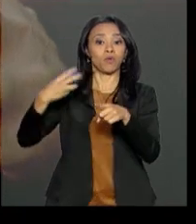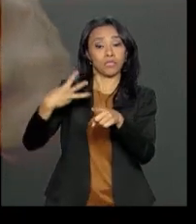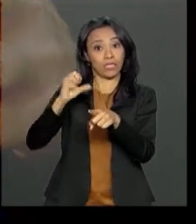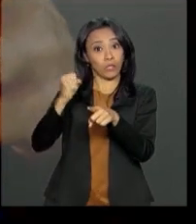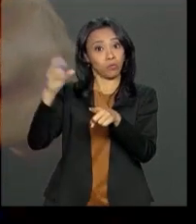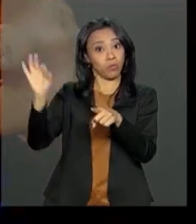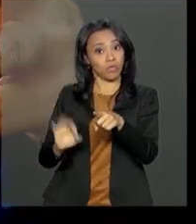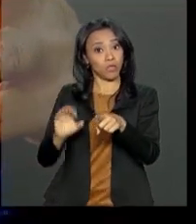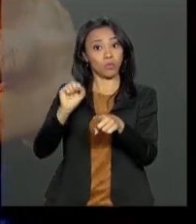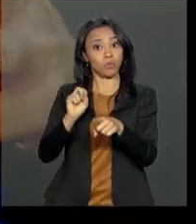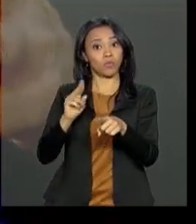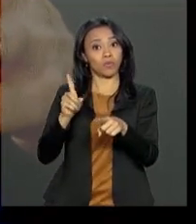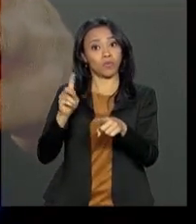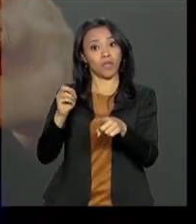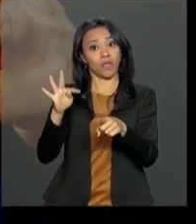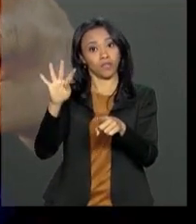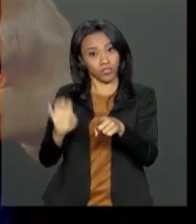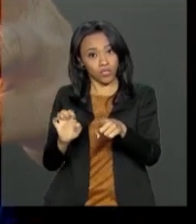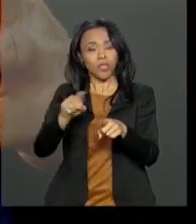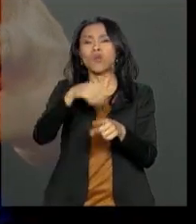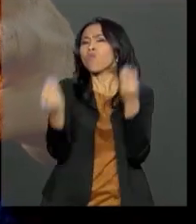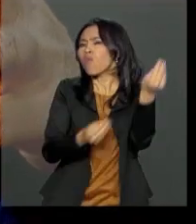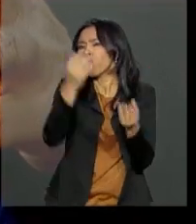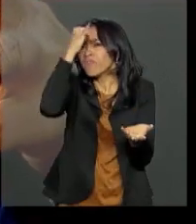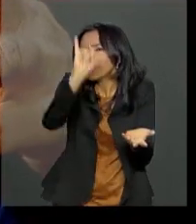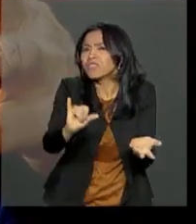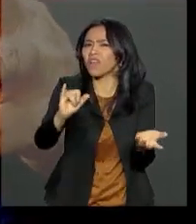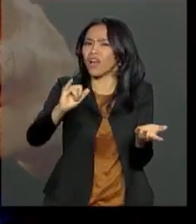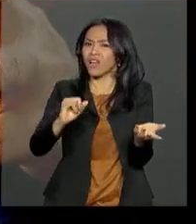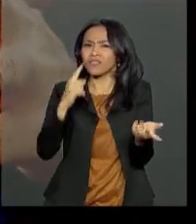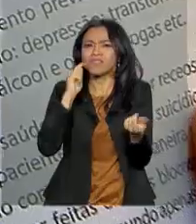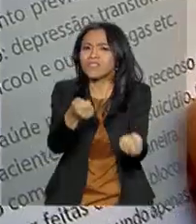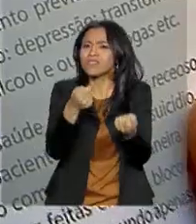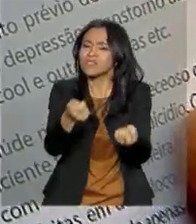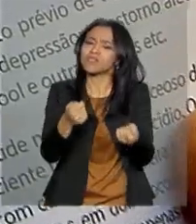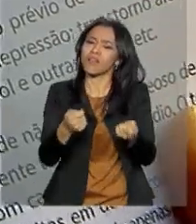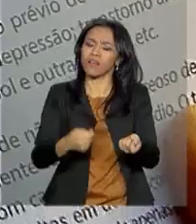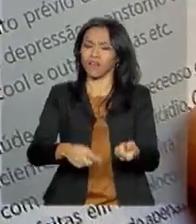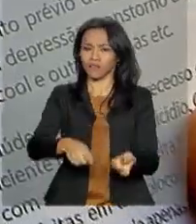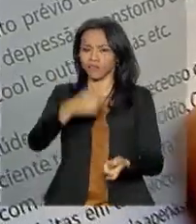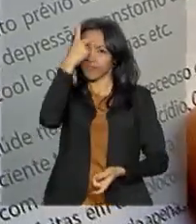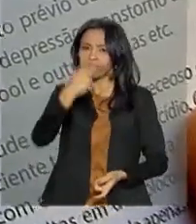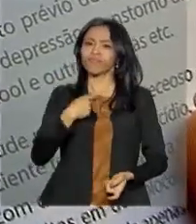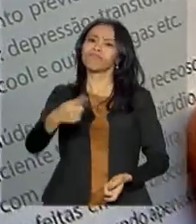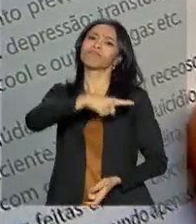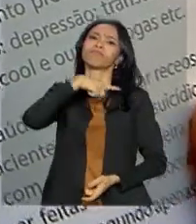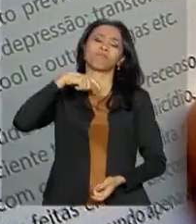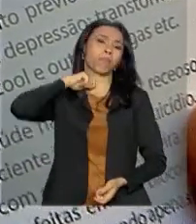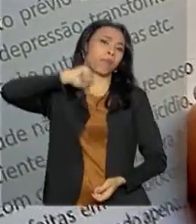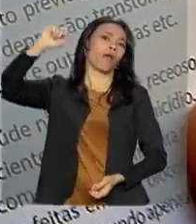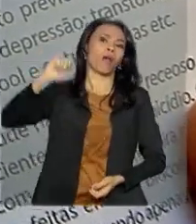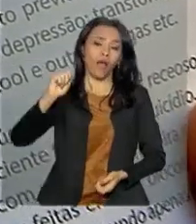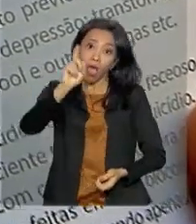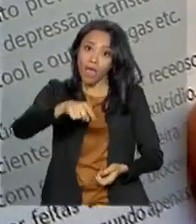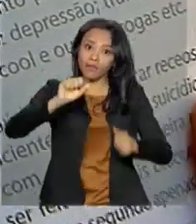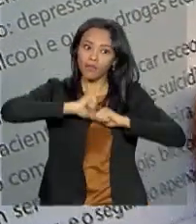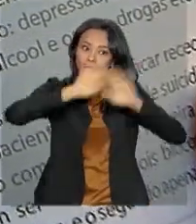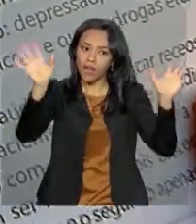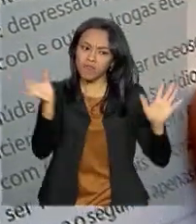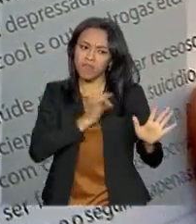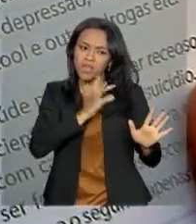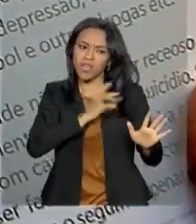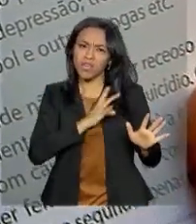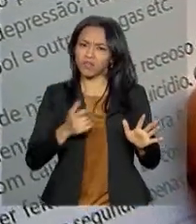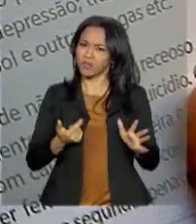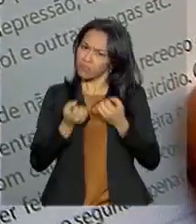primeira medida preventiva para evitar que a pessoa tente contra a própria vida é o esclarecimento é preciso deixar de ter medo de